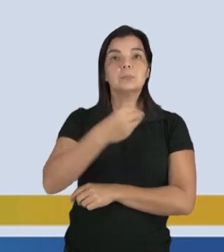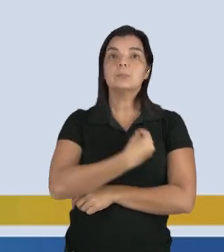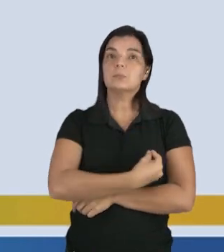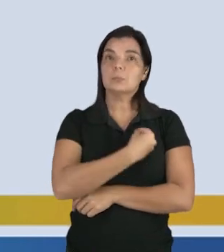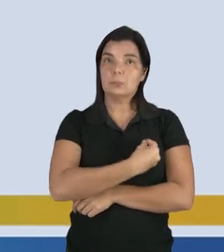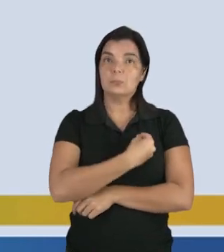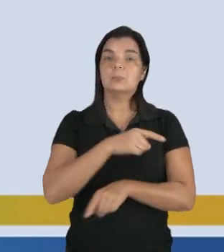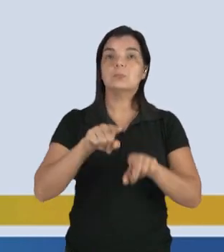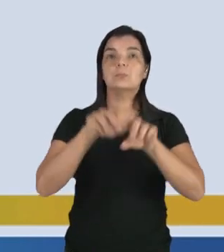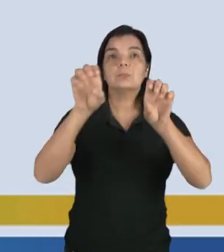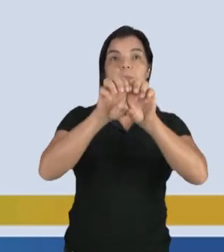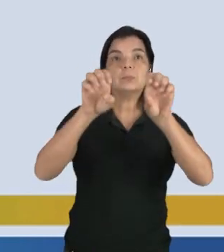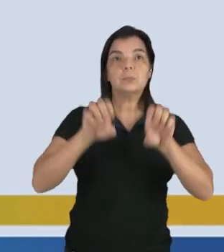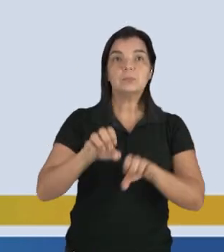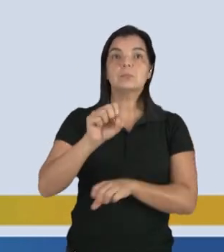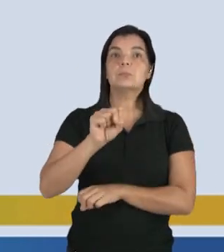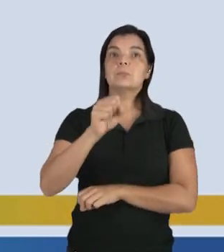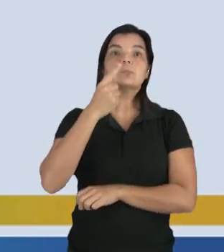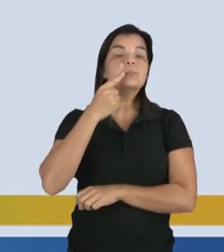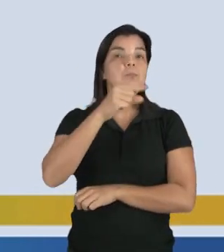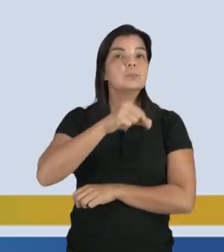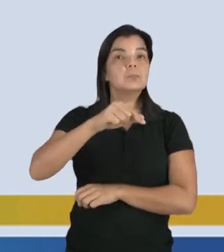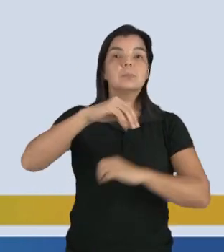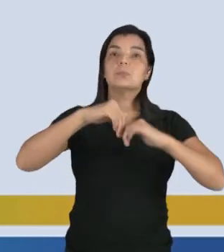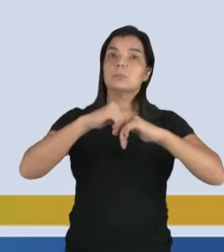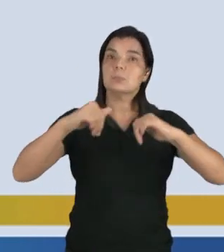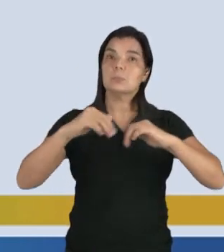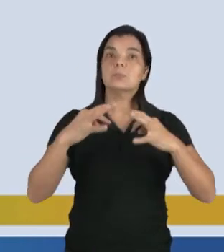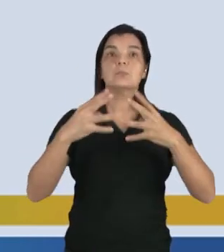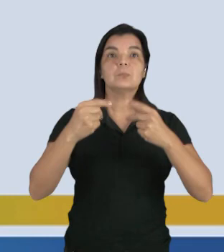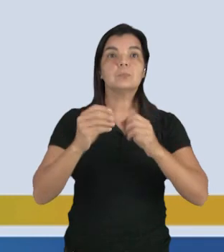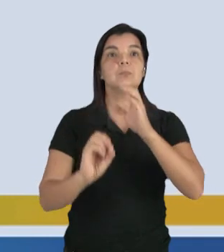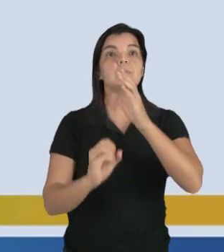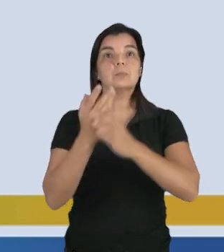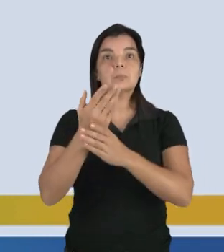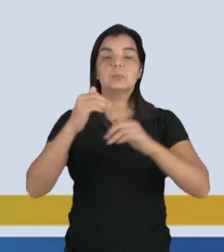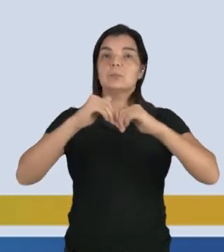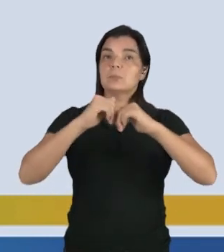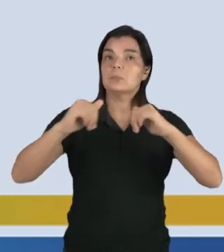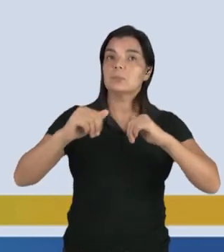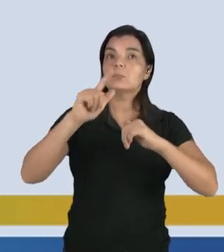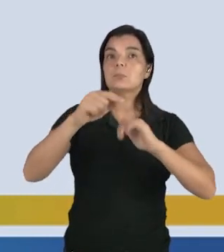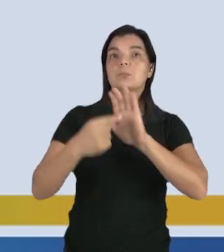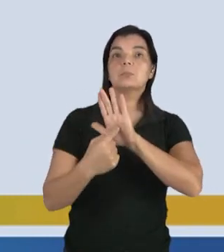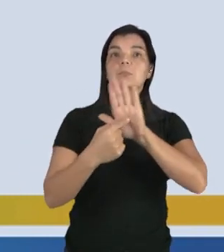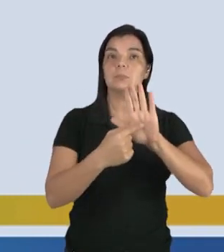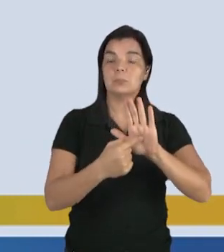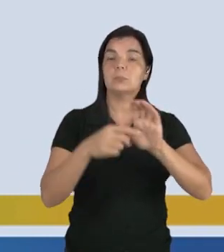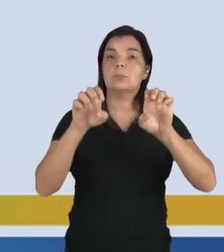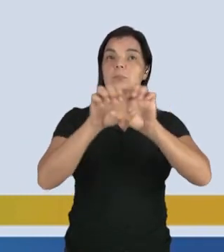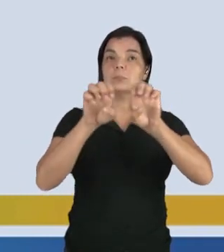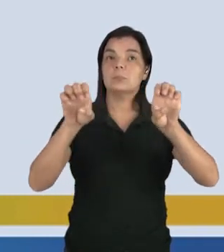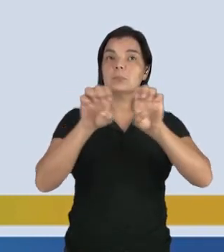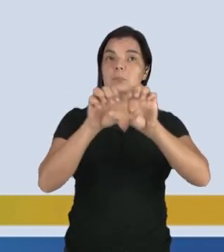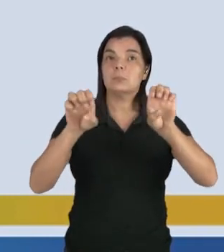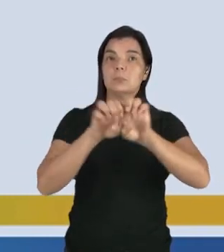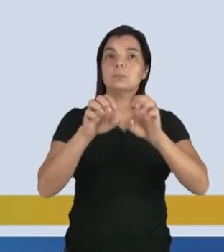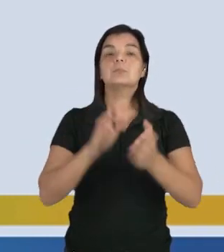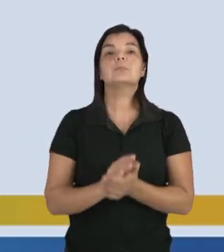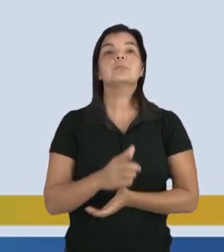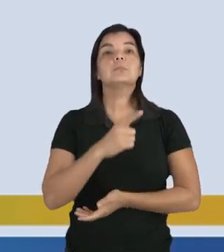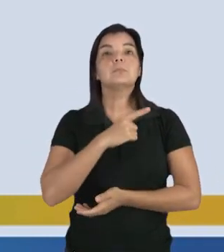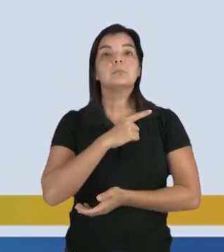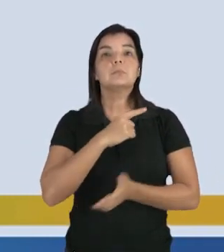na constituição estrutural do sal são separados. Todo fenômeno de dissociação é representado por